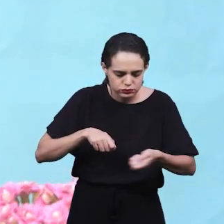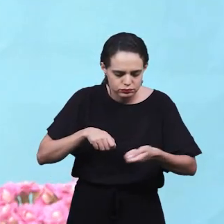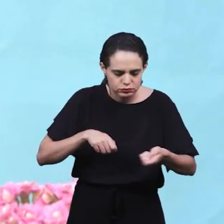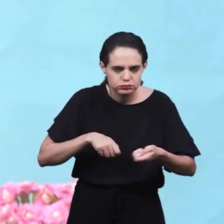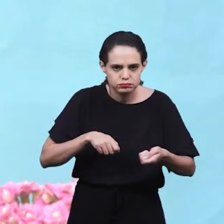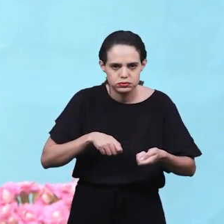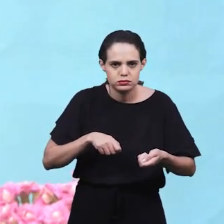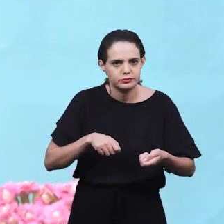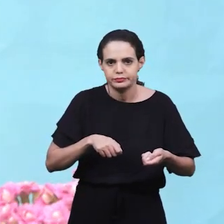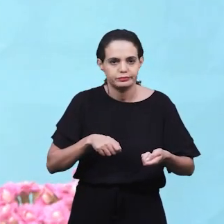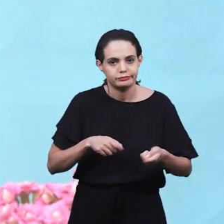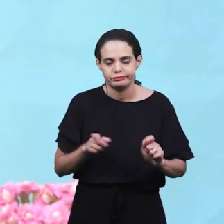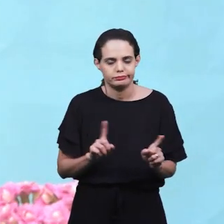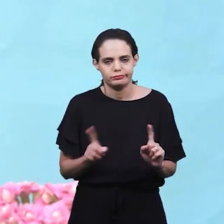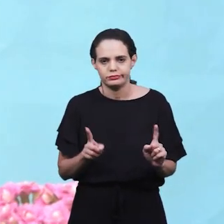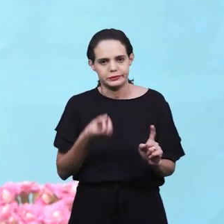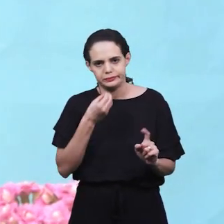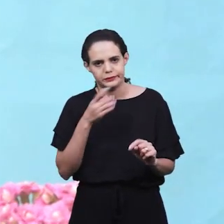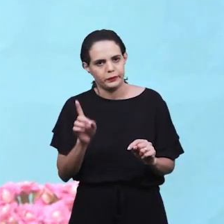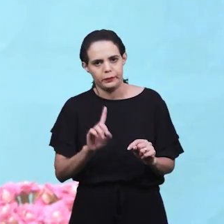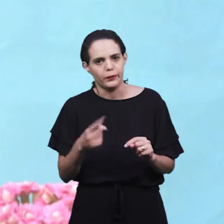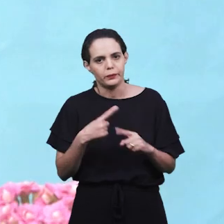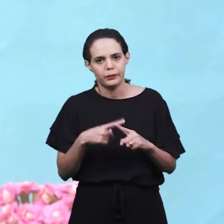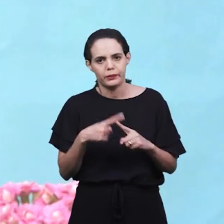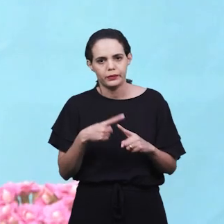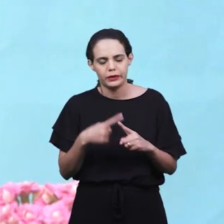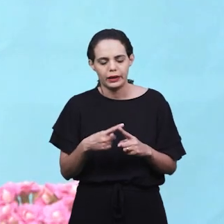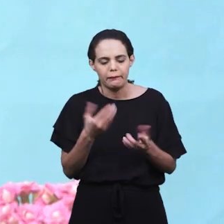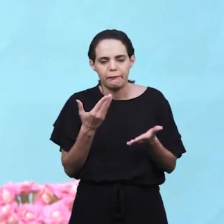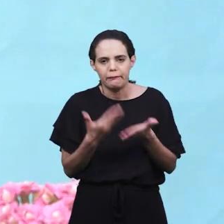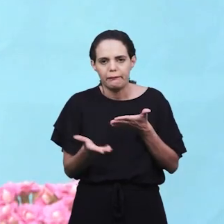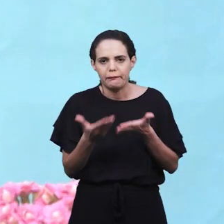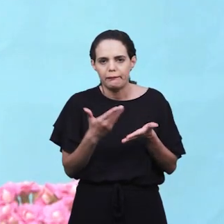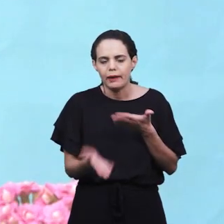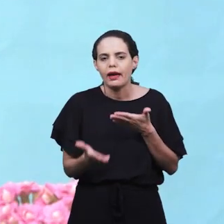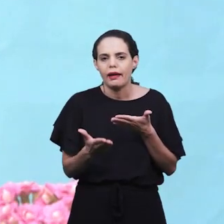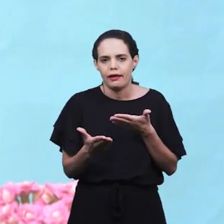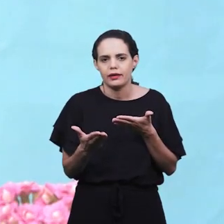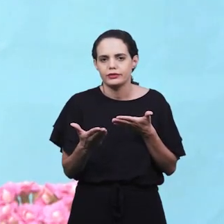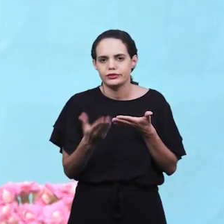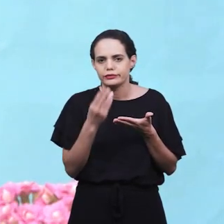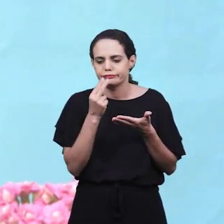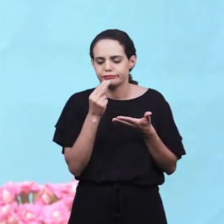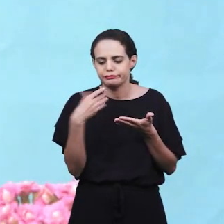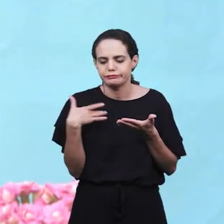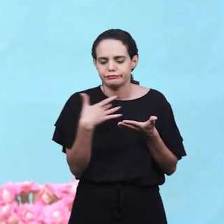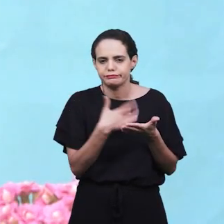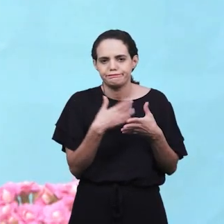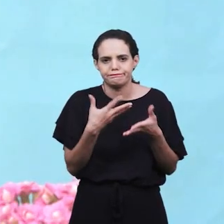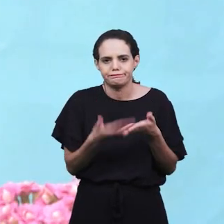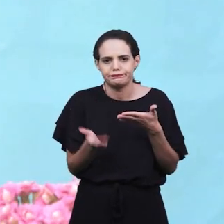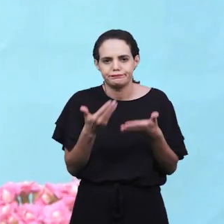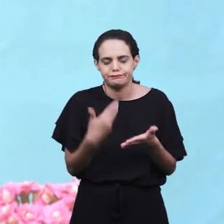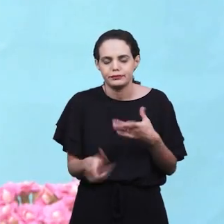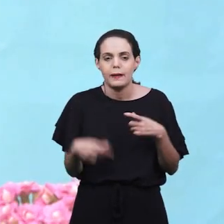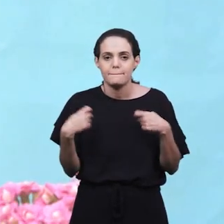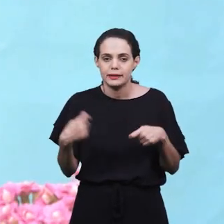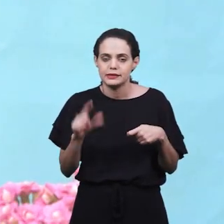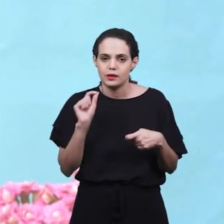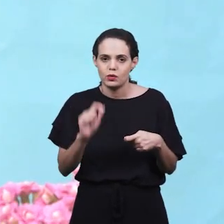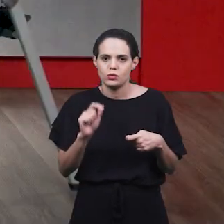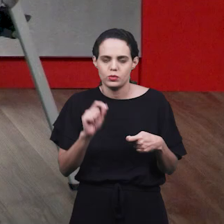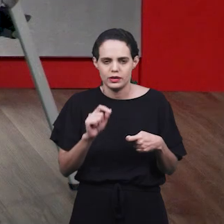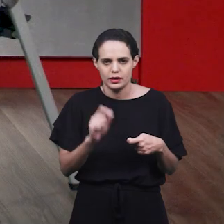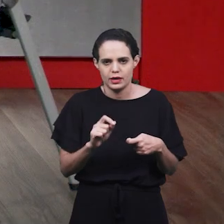perder a densidade nutricional. Sendo assim, o cuidador deve amassar bem com os garfos e